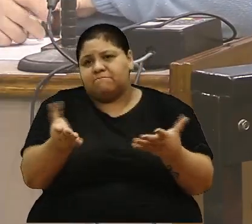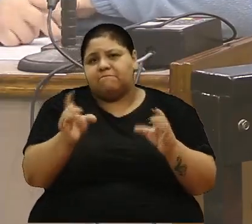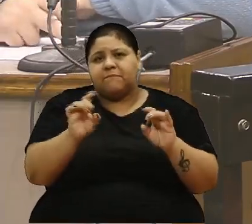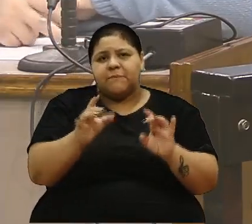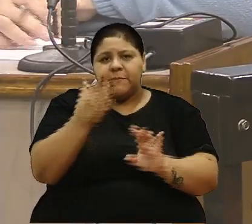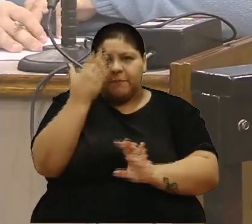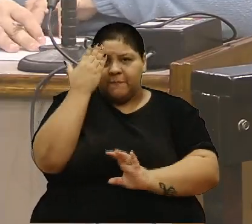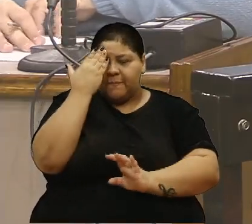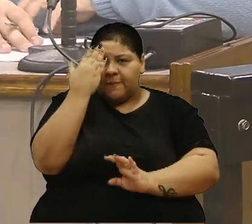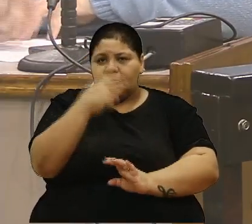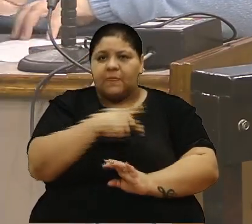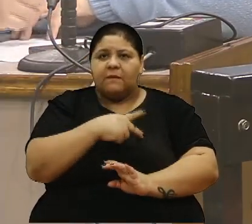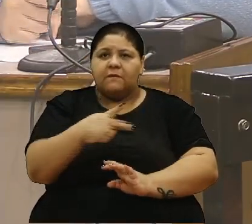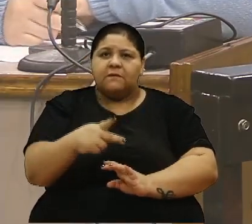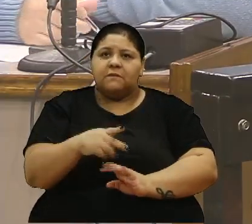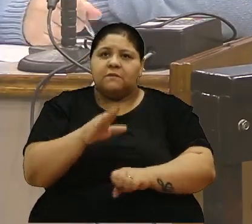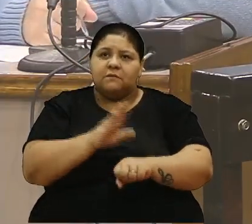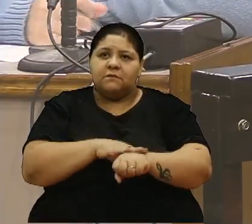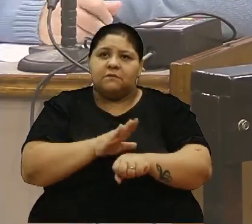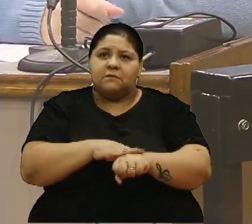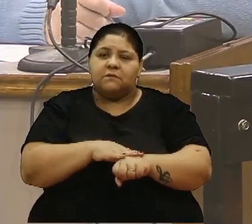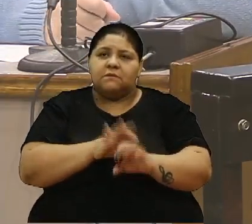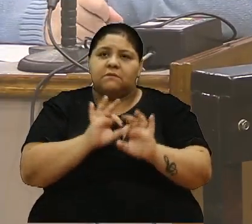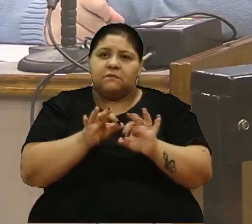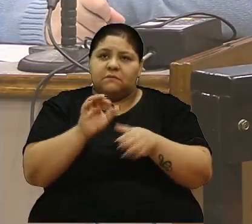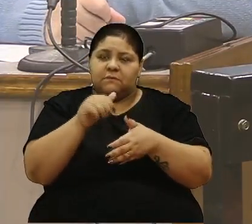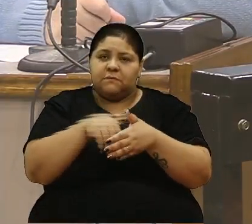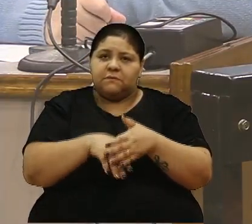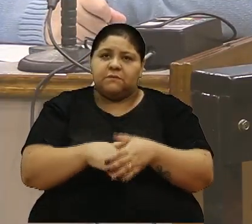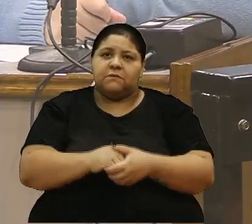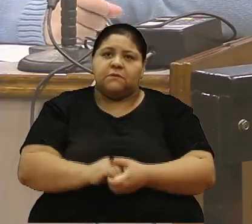era isso. Obrigado, senhor presidente. Momento oportuno, votarei favorável. Obrigado, vereador